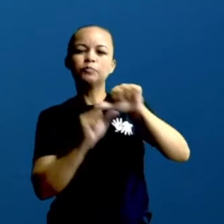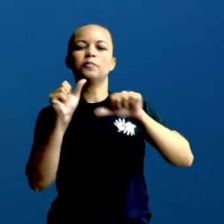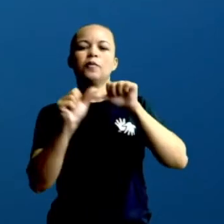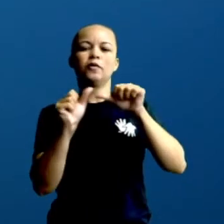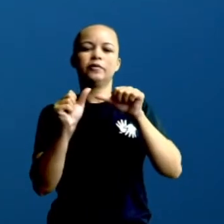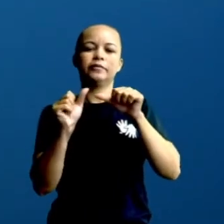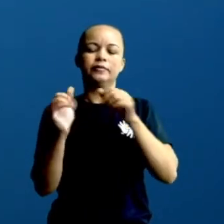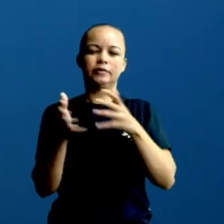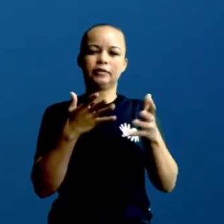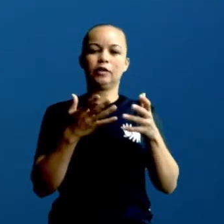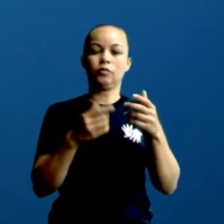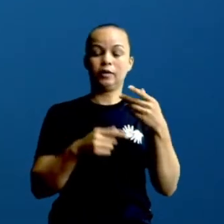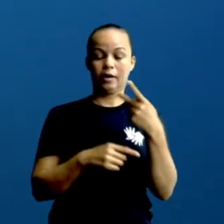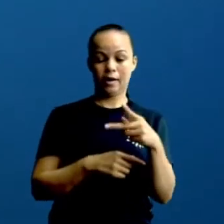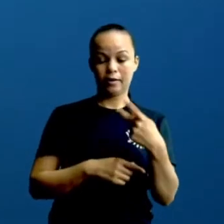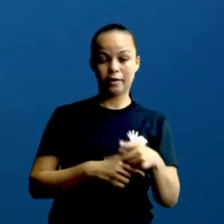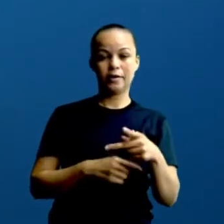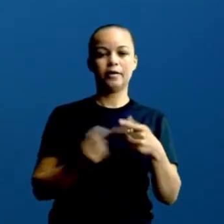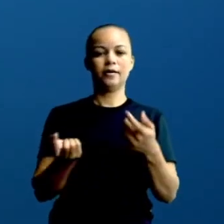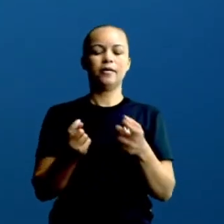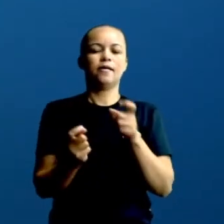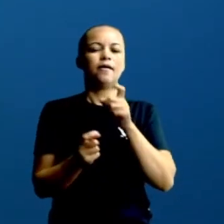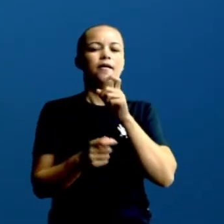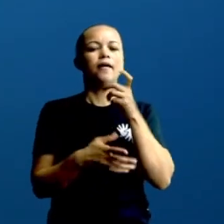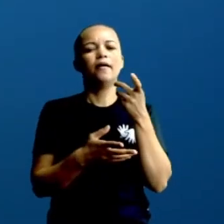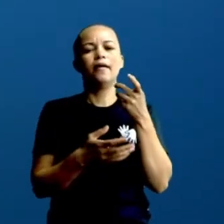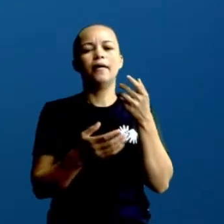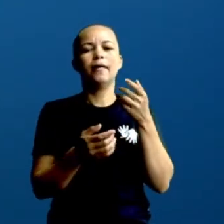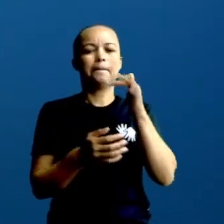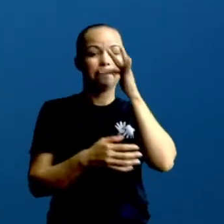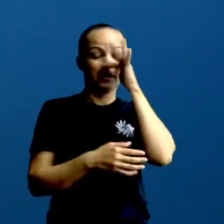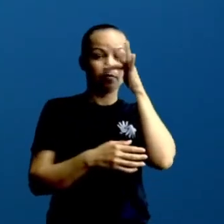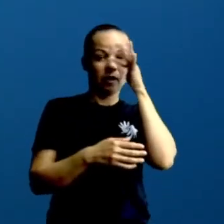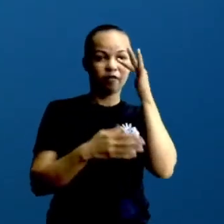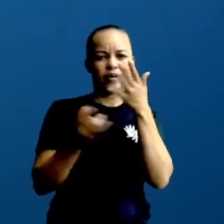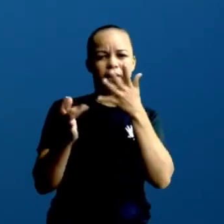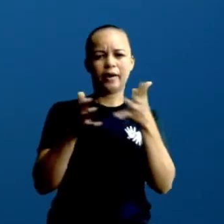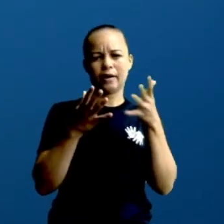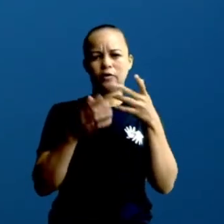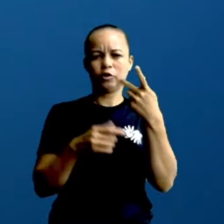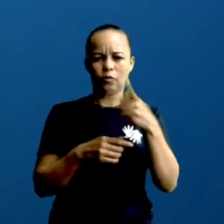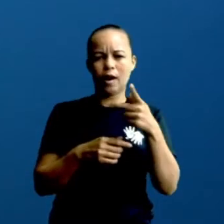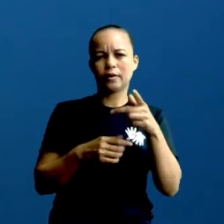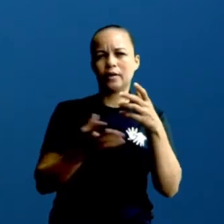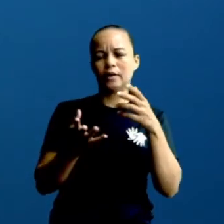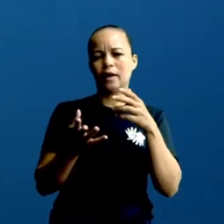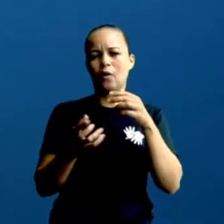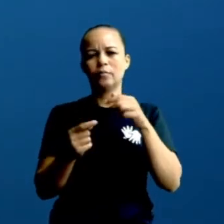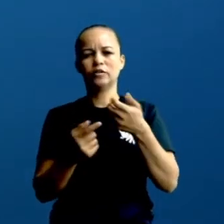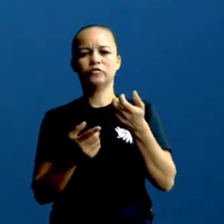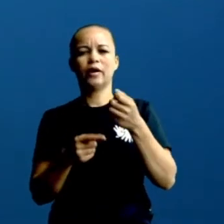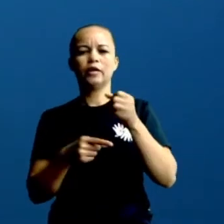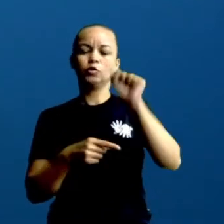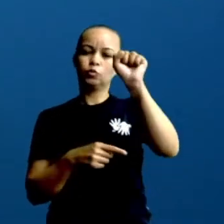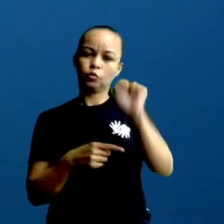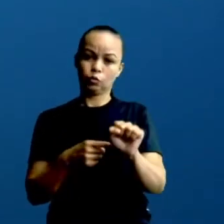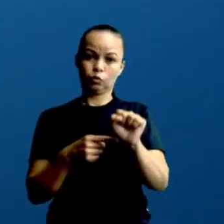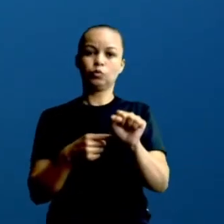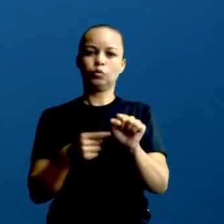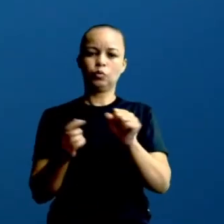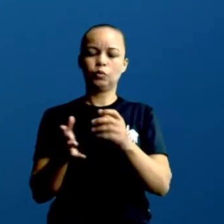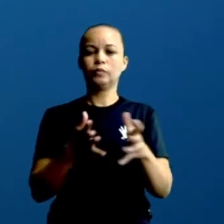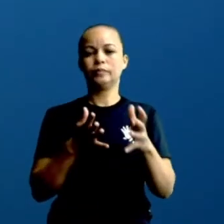lá é primavera, aqui, eu digo aqui porque é onde o Brasil faz parte do hemisfério sul, né? Tá mais para o